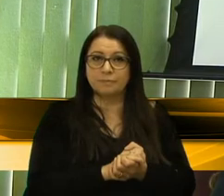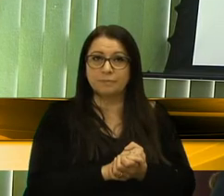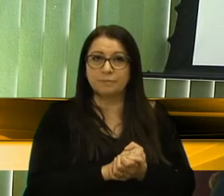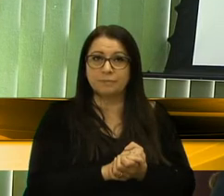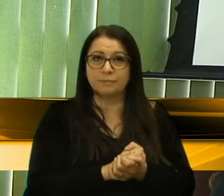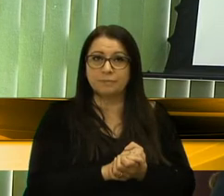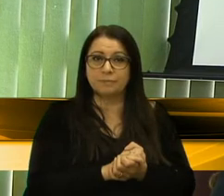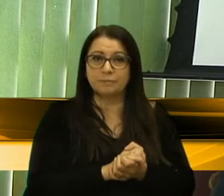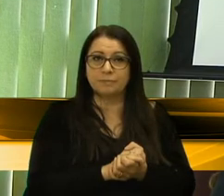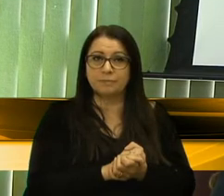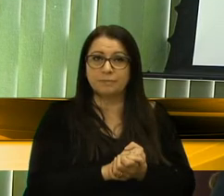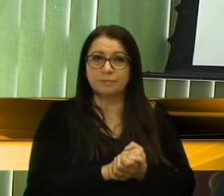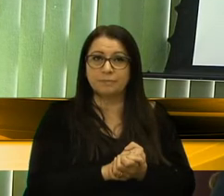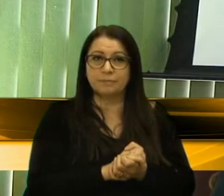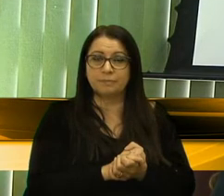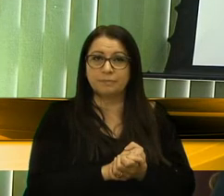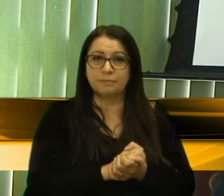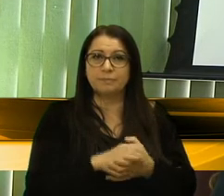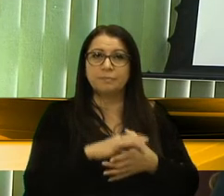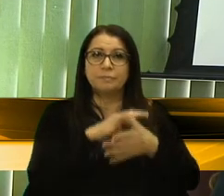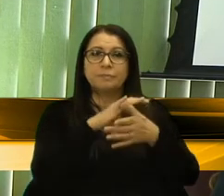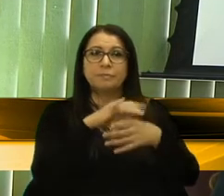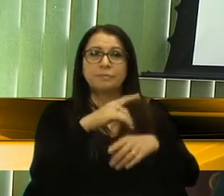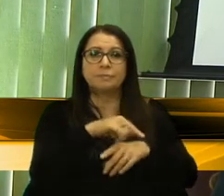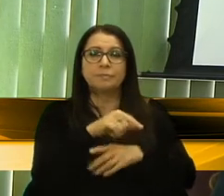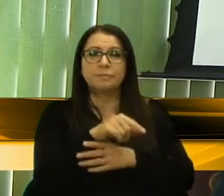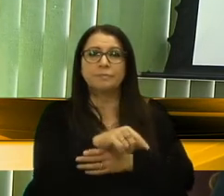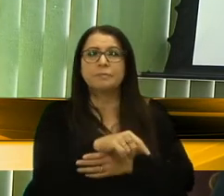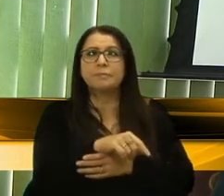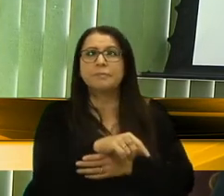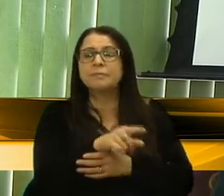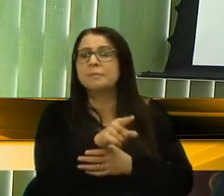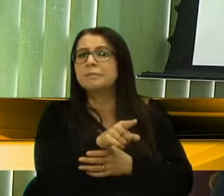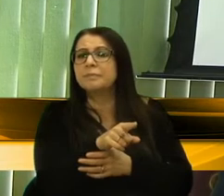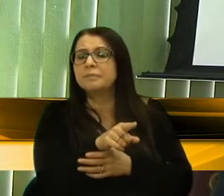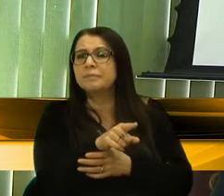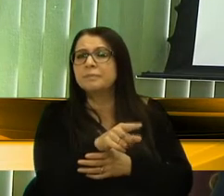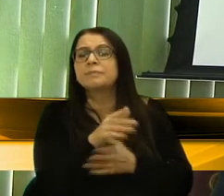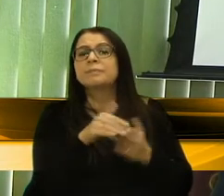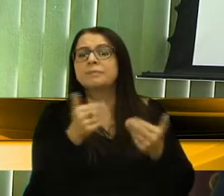A declaração da bancada do PSB foi quem pediu?